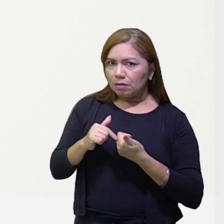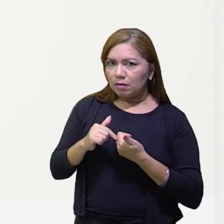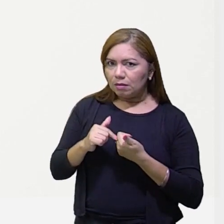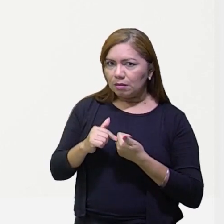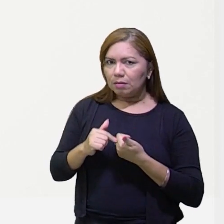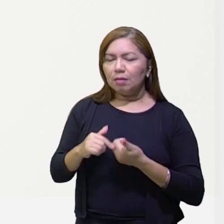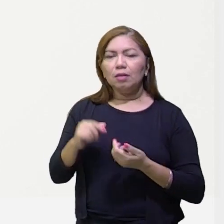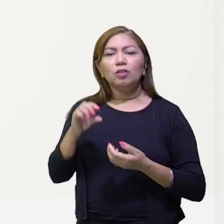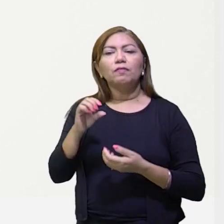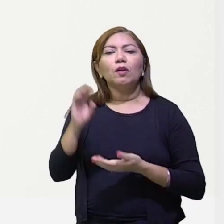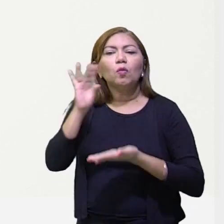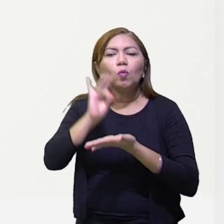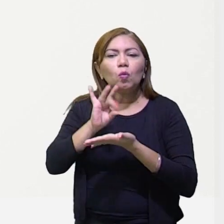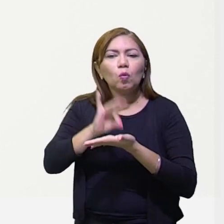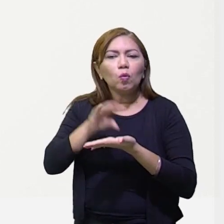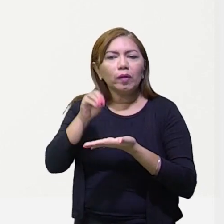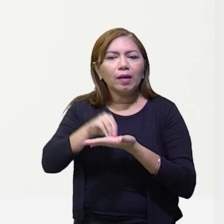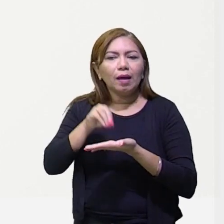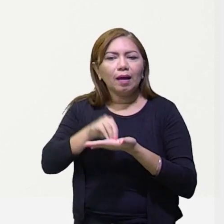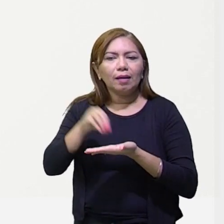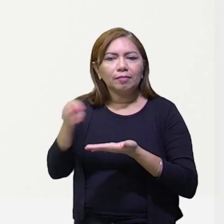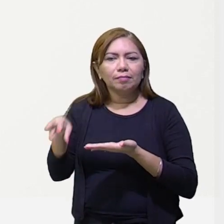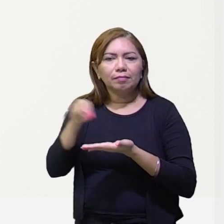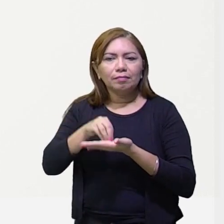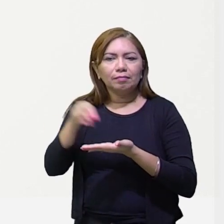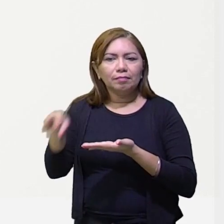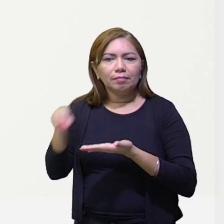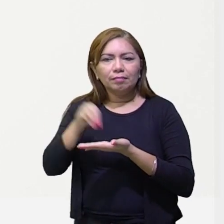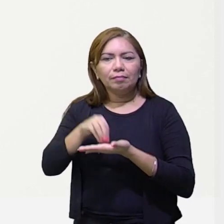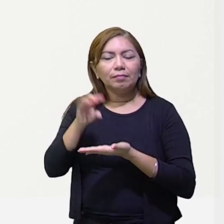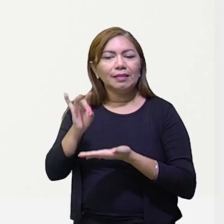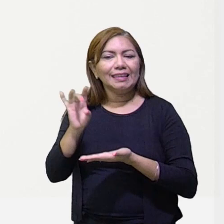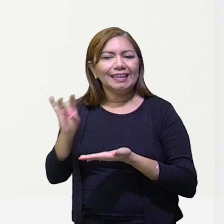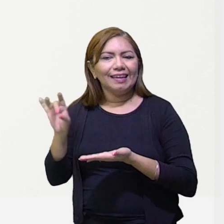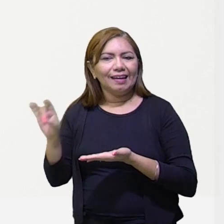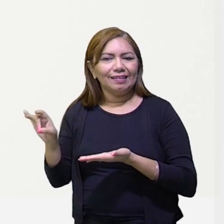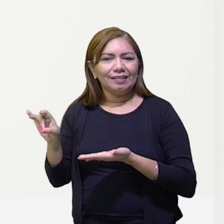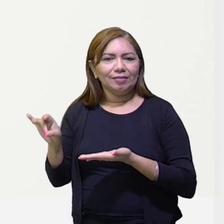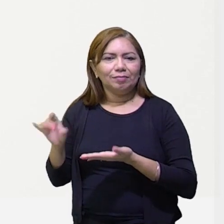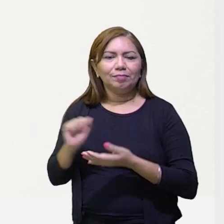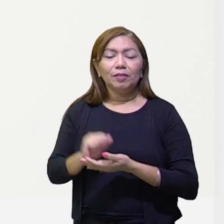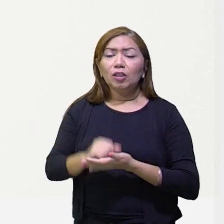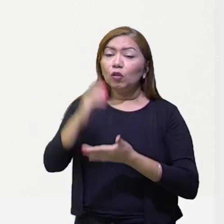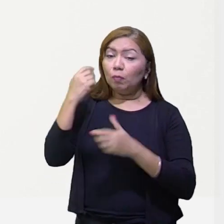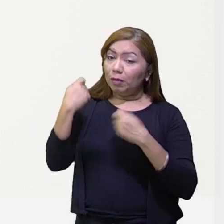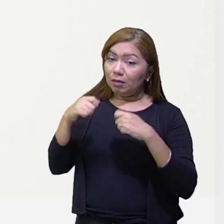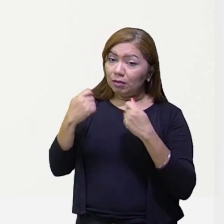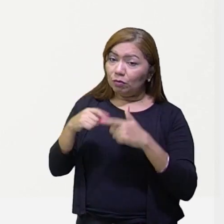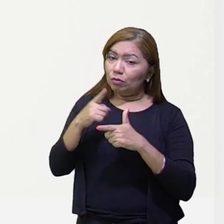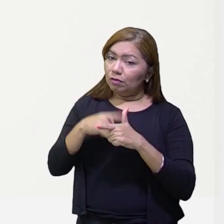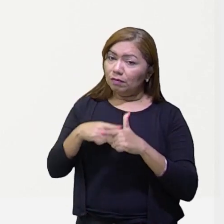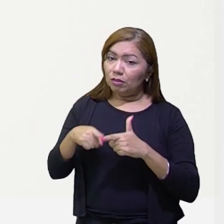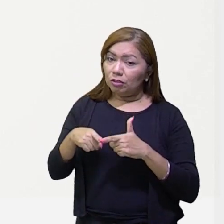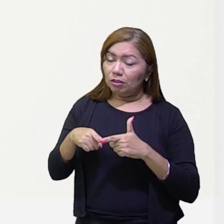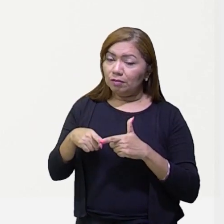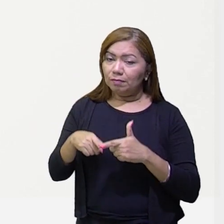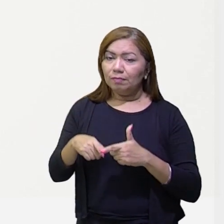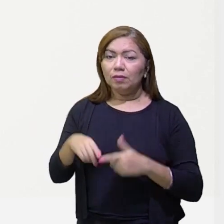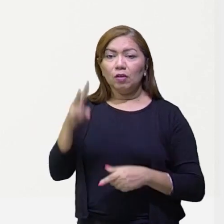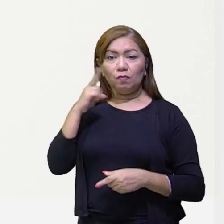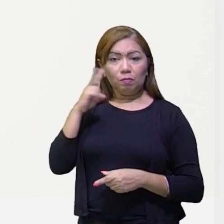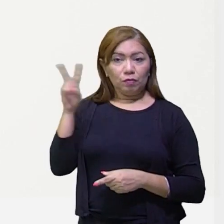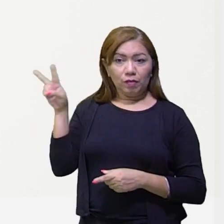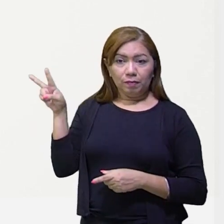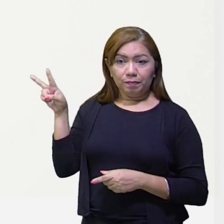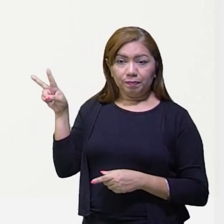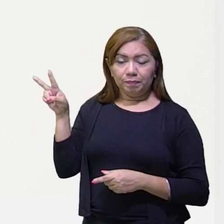o que nós vamos perceber nesse problema? Que é um problema que envolve o quê? Divisão. E o que eu vou dividir, professor? Vamos fazer a leitura do problema